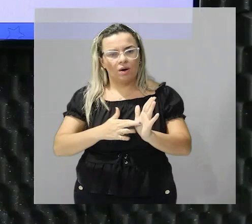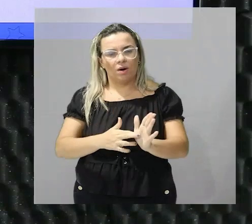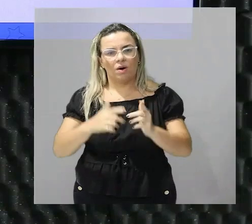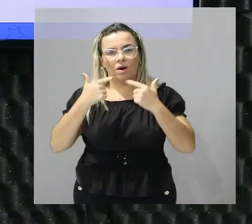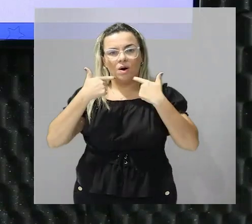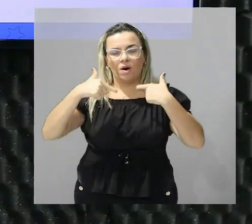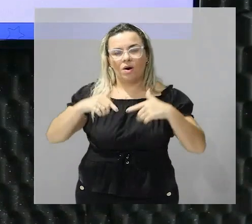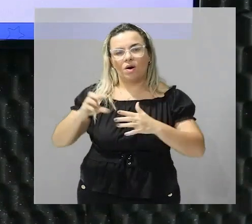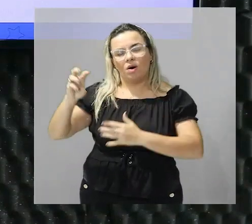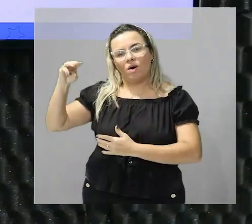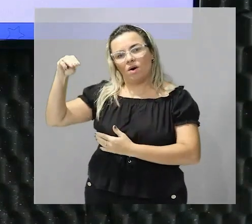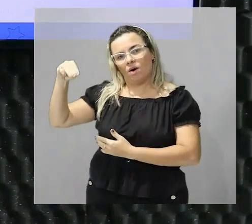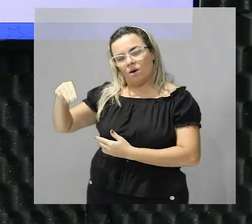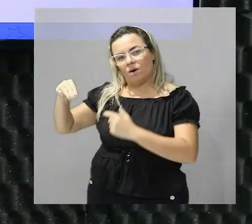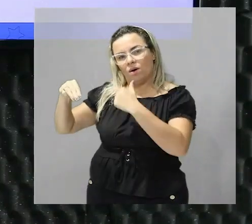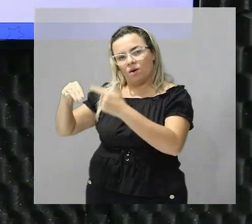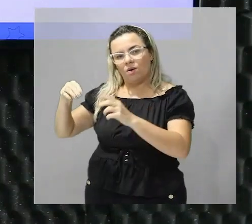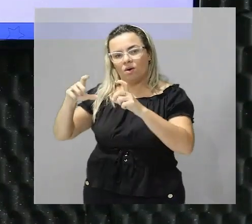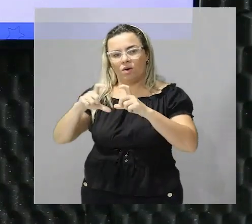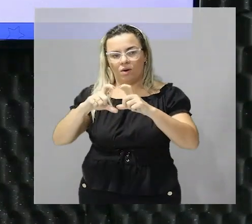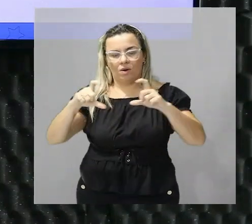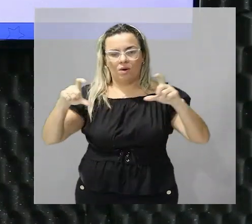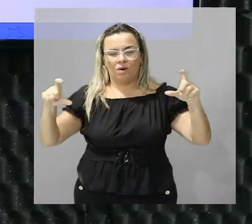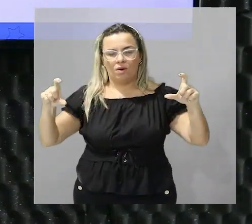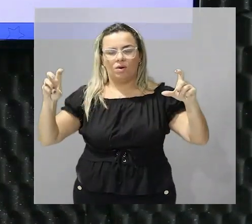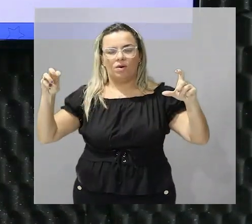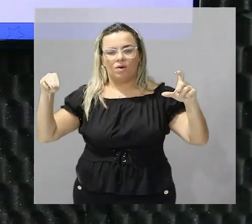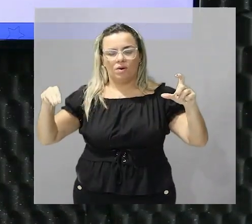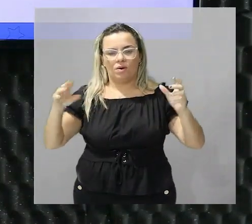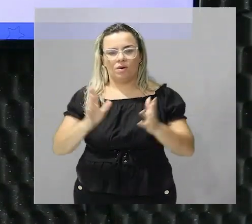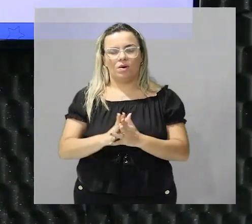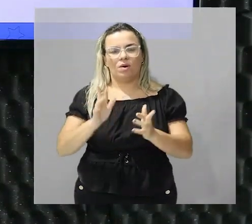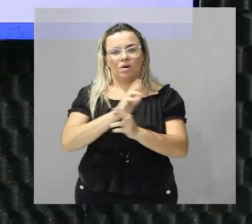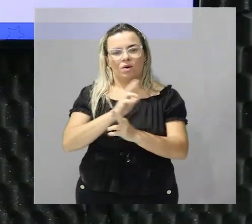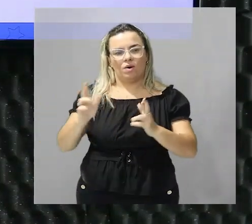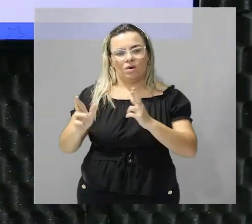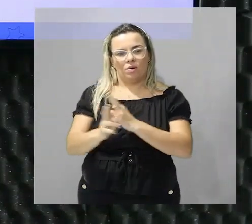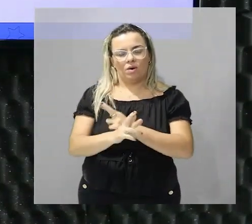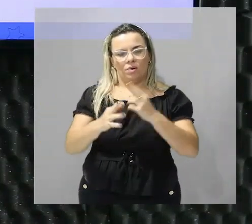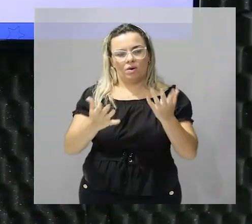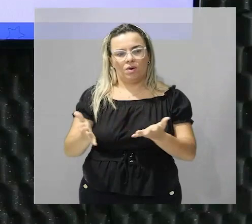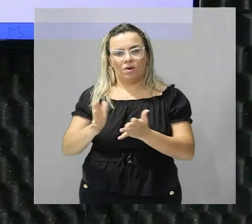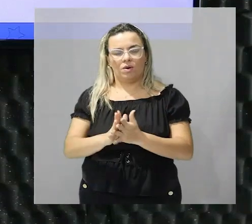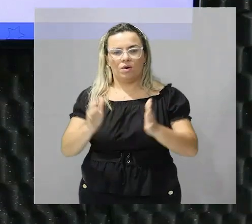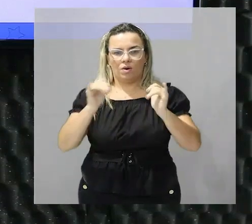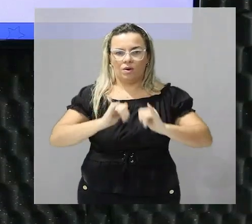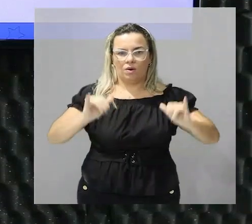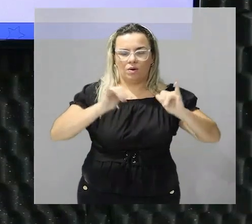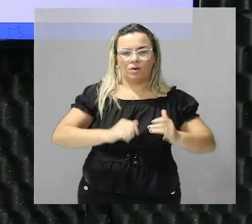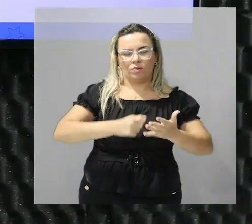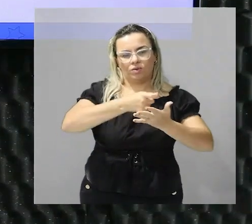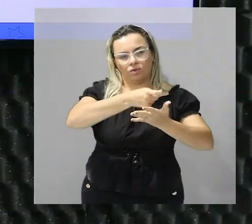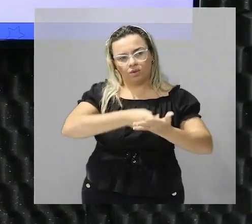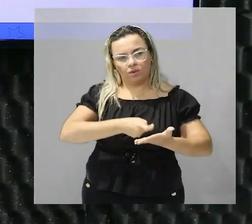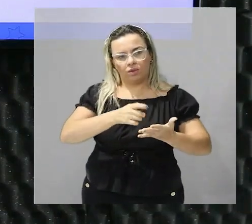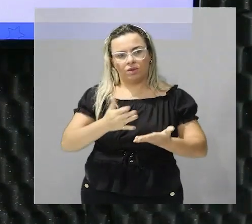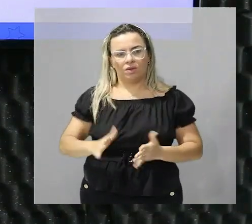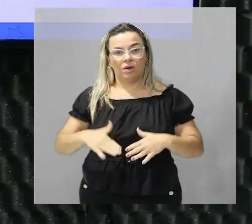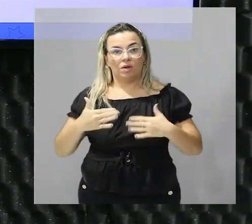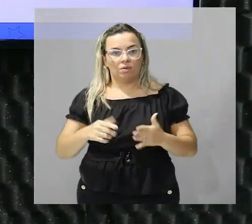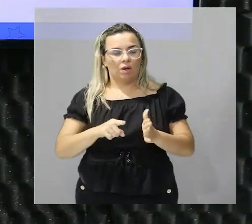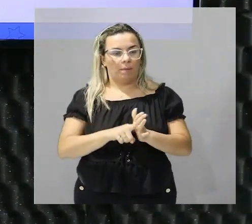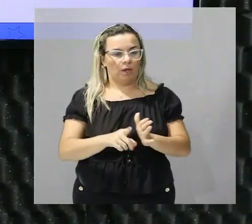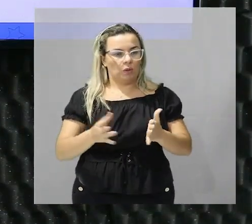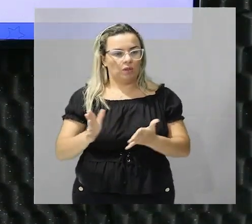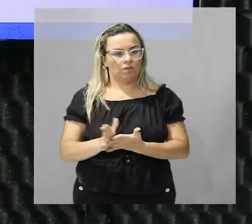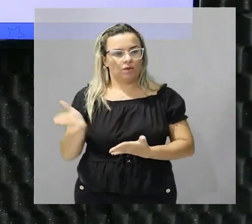linguagem matemática, portanto, numa expressão matemática que associe os dados da questão. Então, vamos lá para